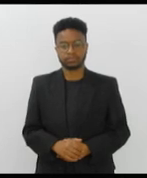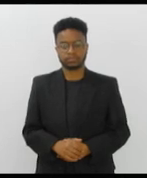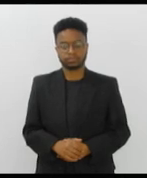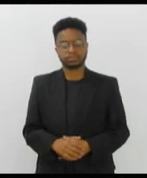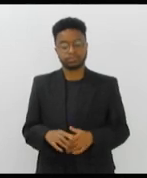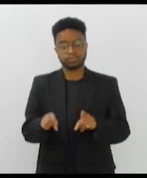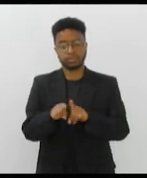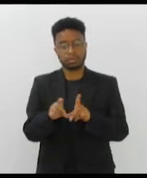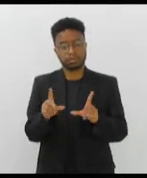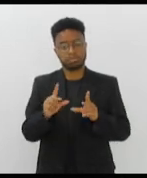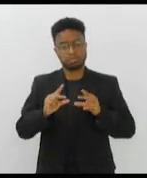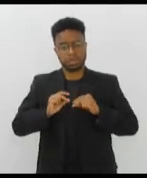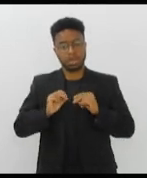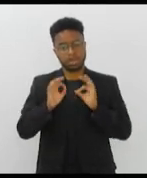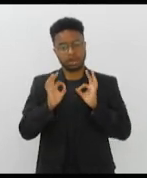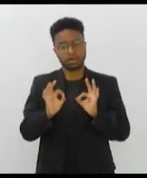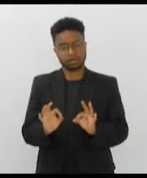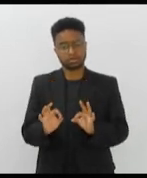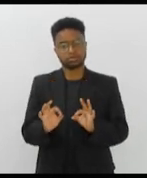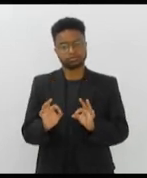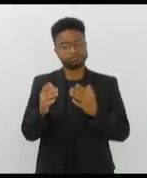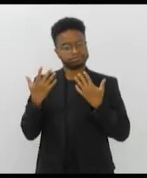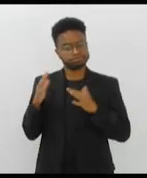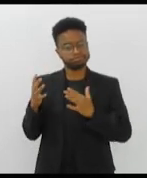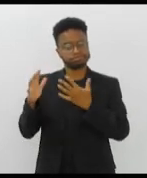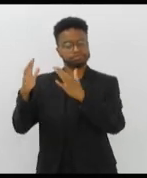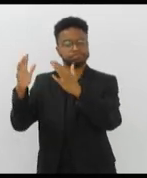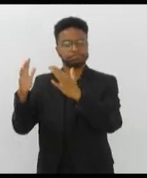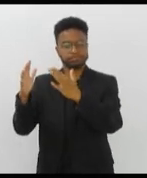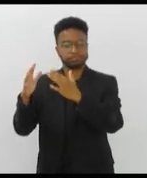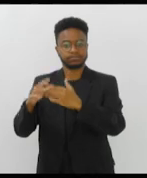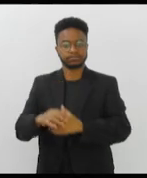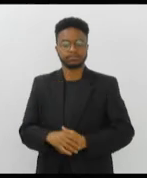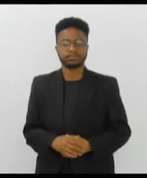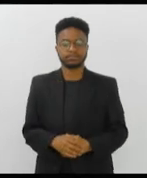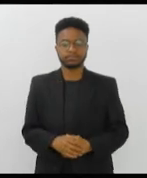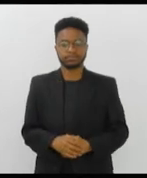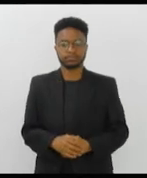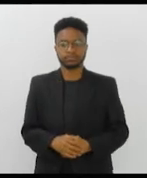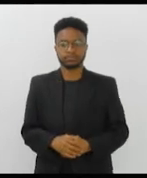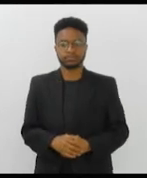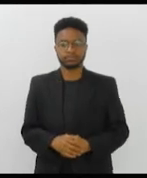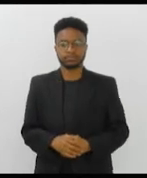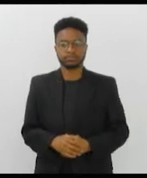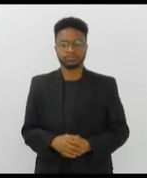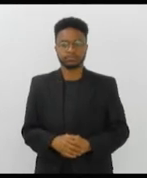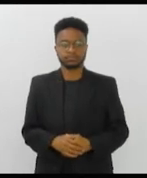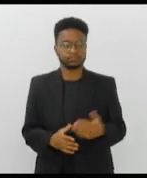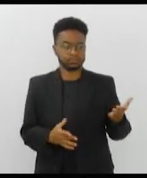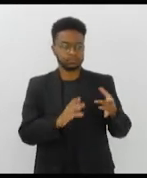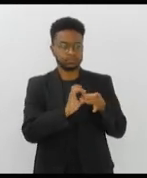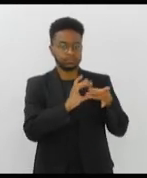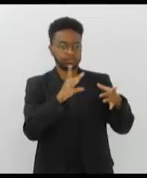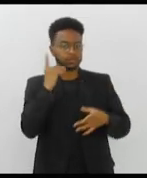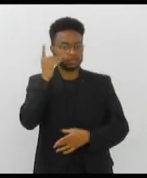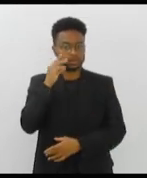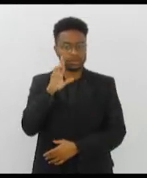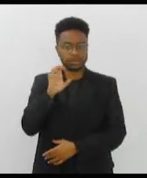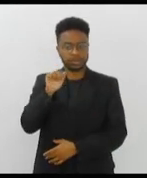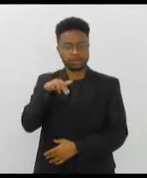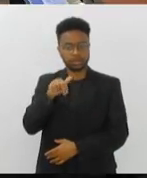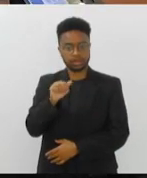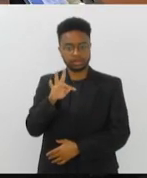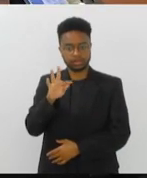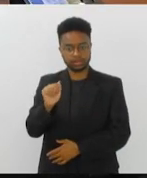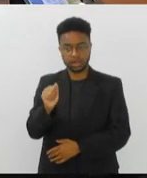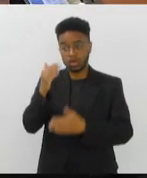meritória de todos os elogios que possamos fazer. Concedo a parte à deputada Renata Souza. Muito